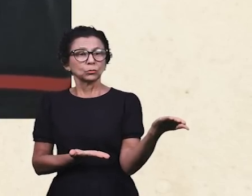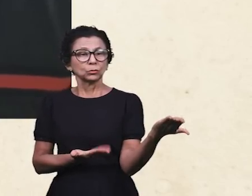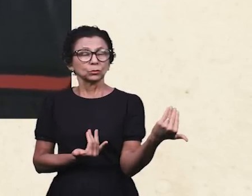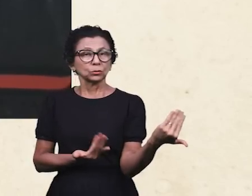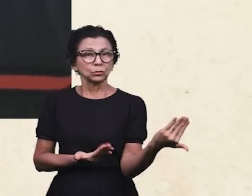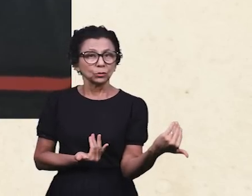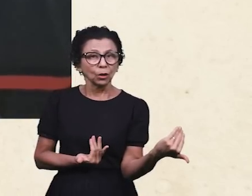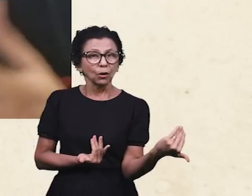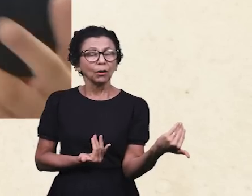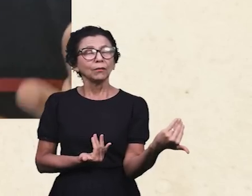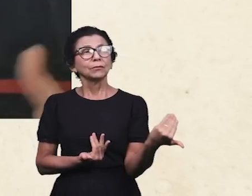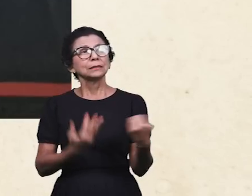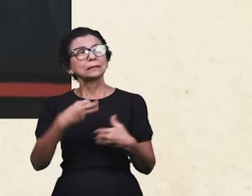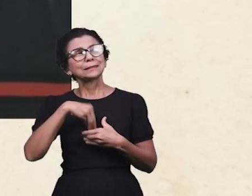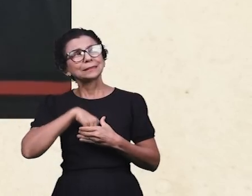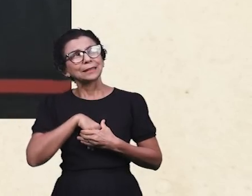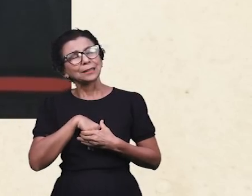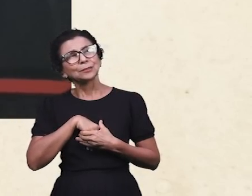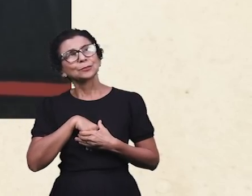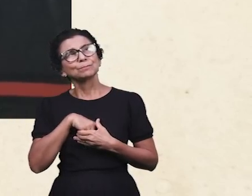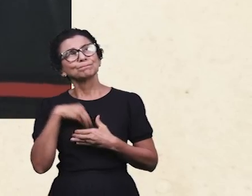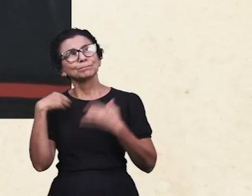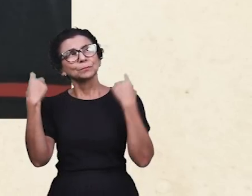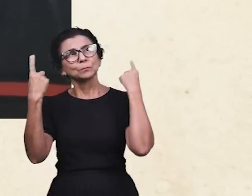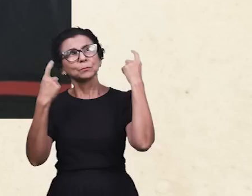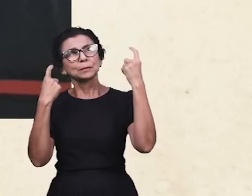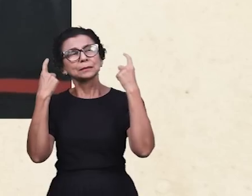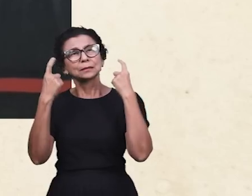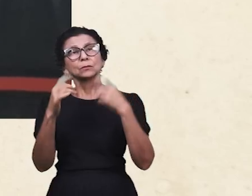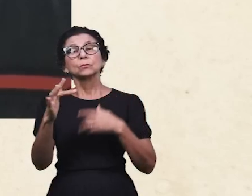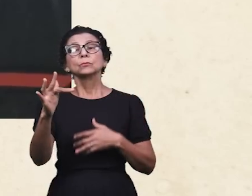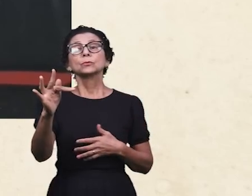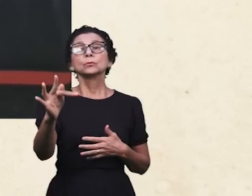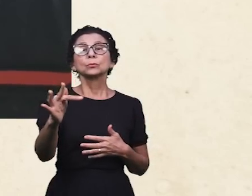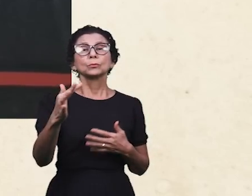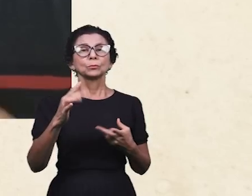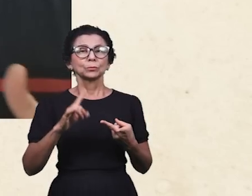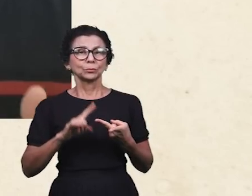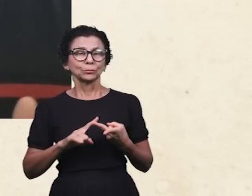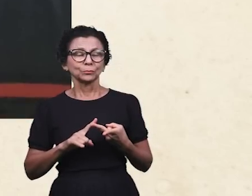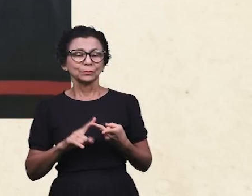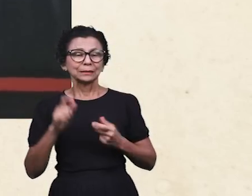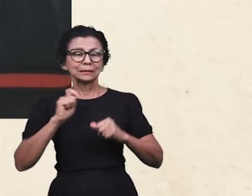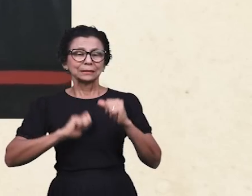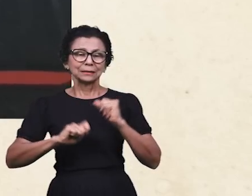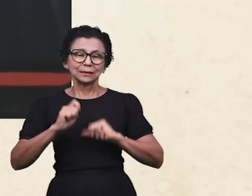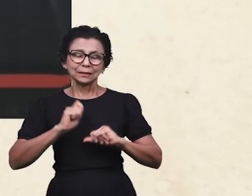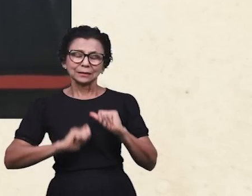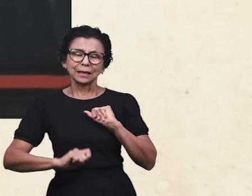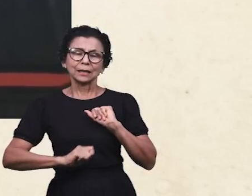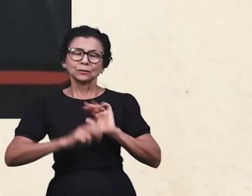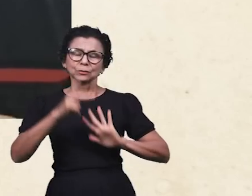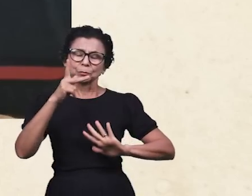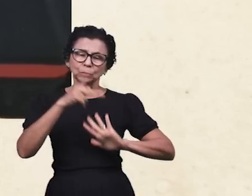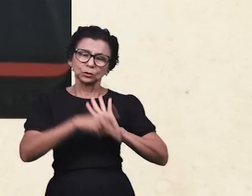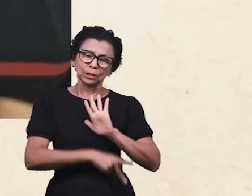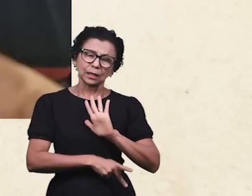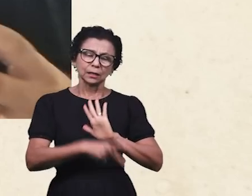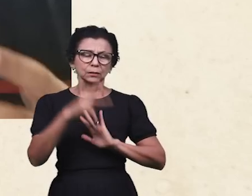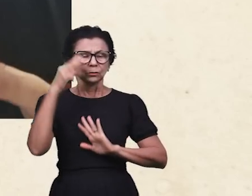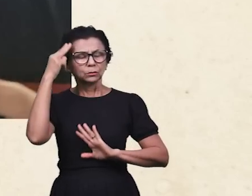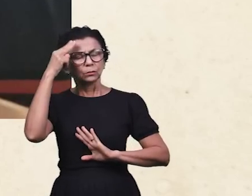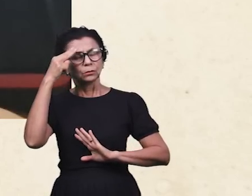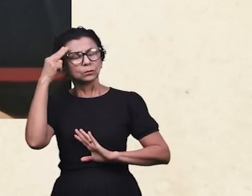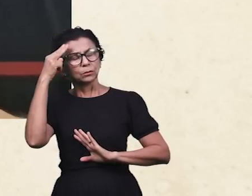jovens, haja no coração de vocês uma preocupação a respeito do futuro, uma expectativa a respeito dos planos,